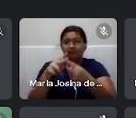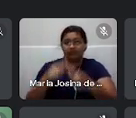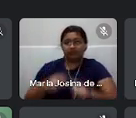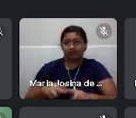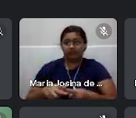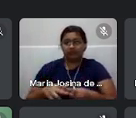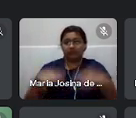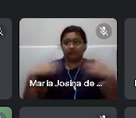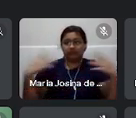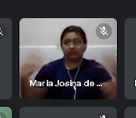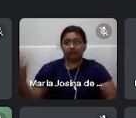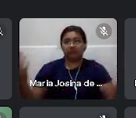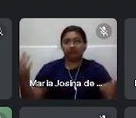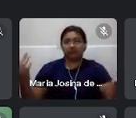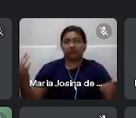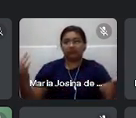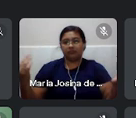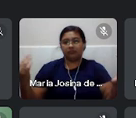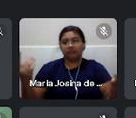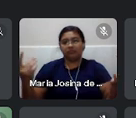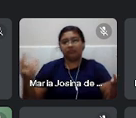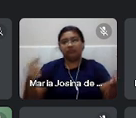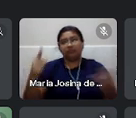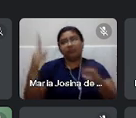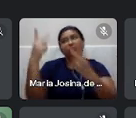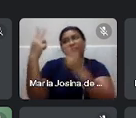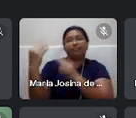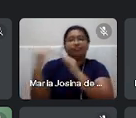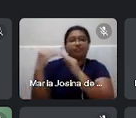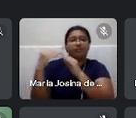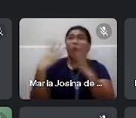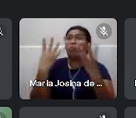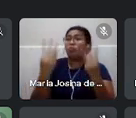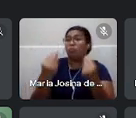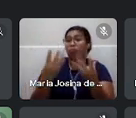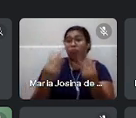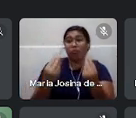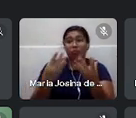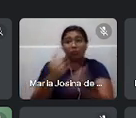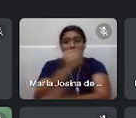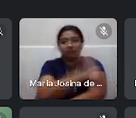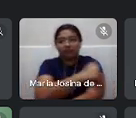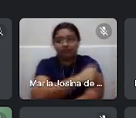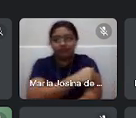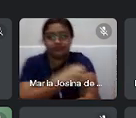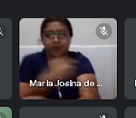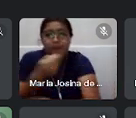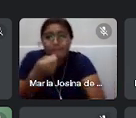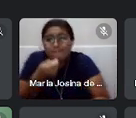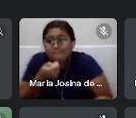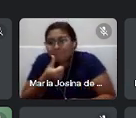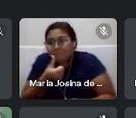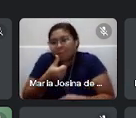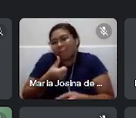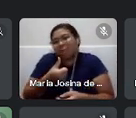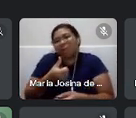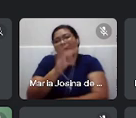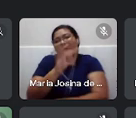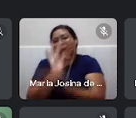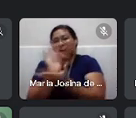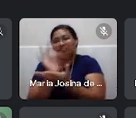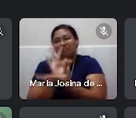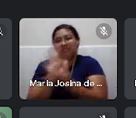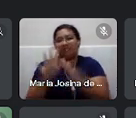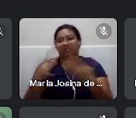Então, o que o Tyson está falando é correto. São muitos alunos, são poucos tutores, e como são duas, três,